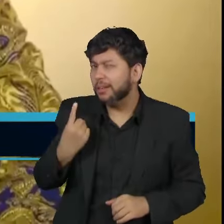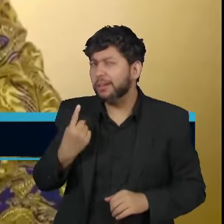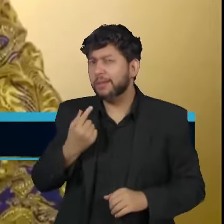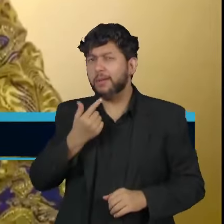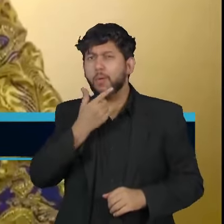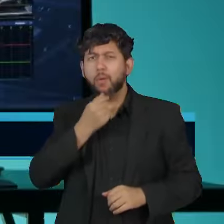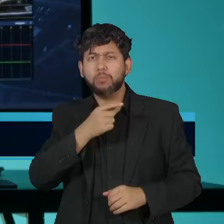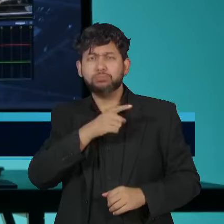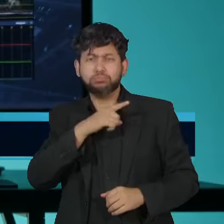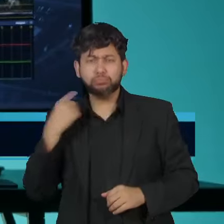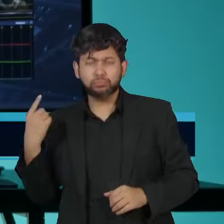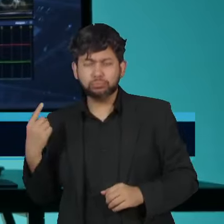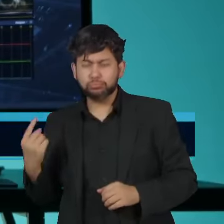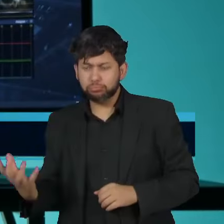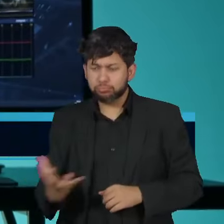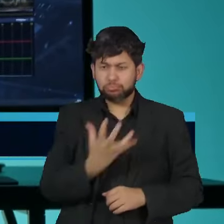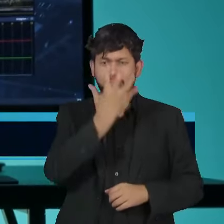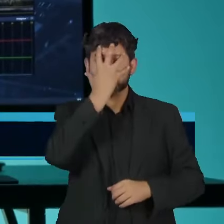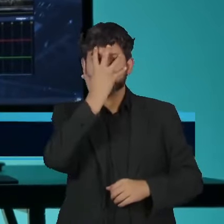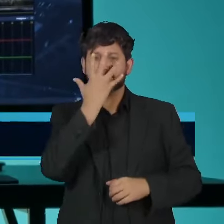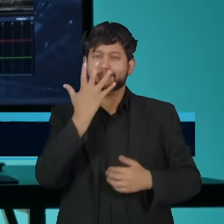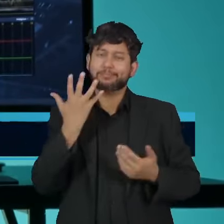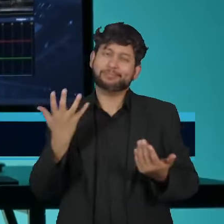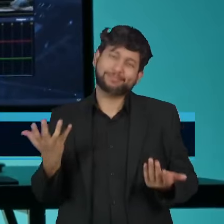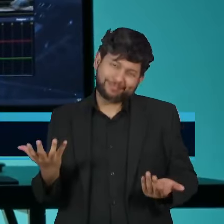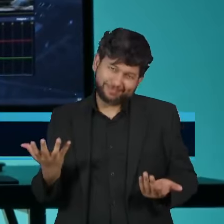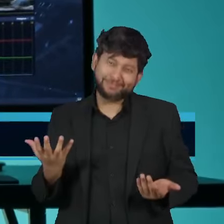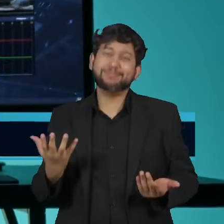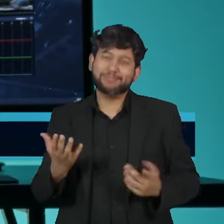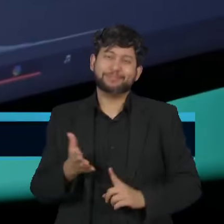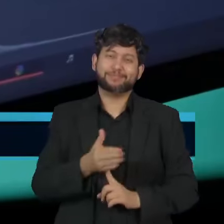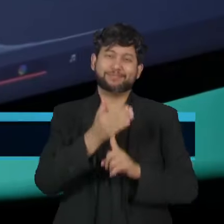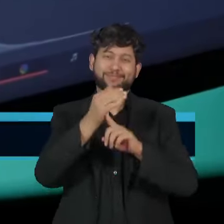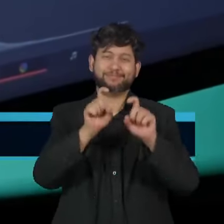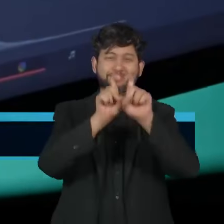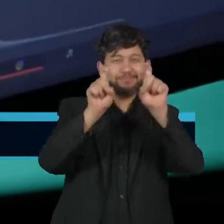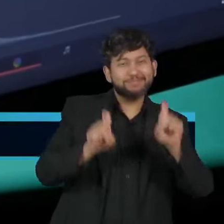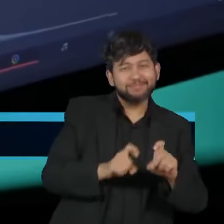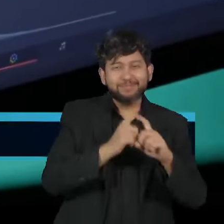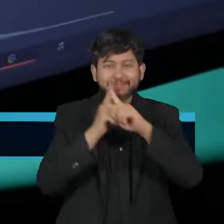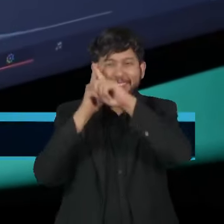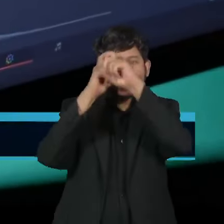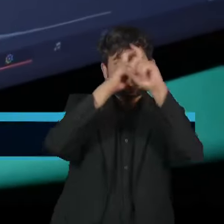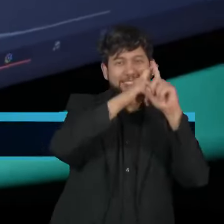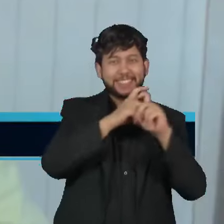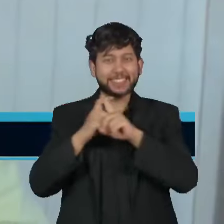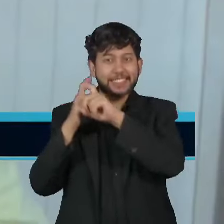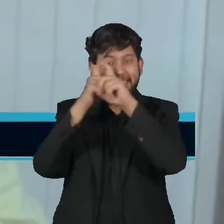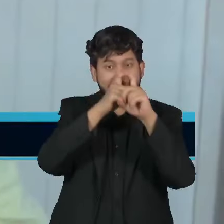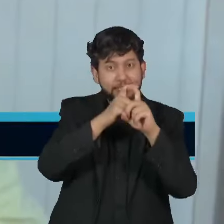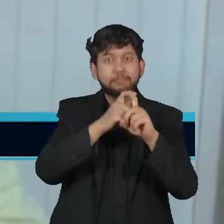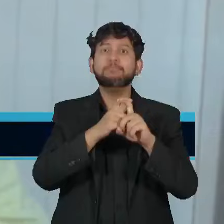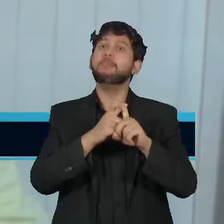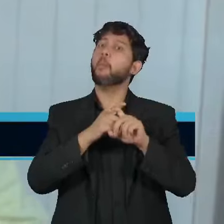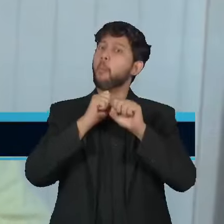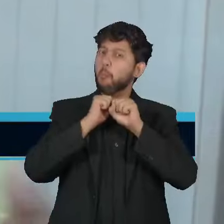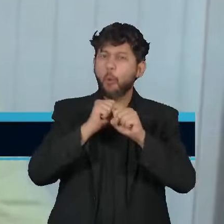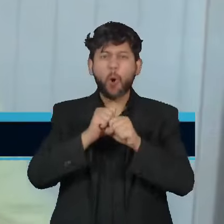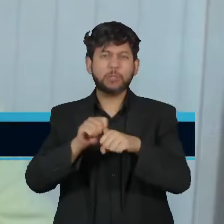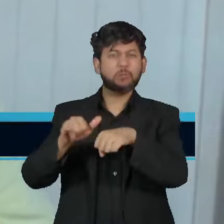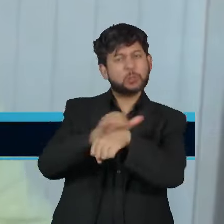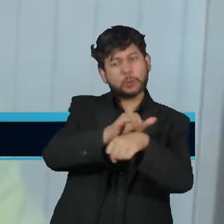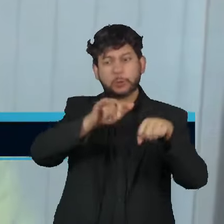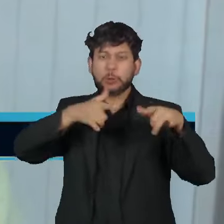de um morto vivo mas quando se fala em manipulação pela tecnologia isso pode ter um efeito poderoso a gente pode por meio de